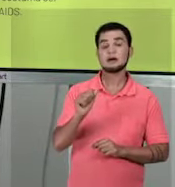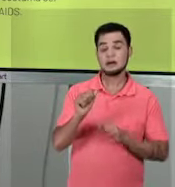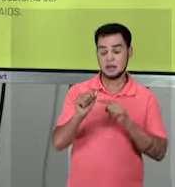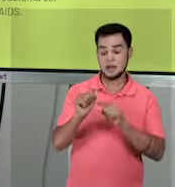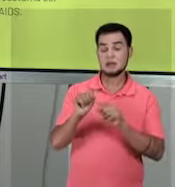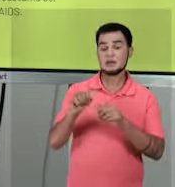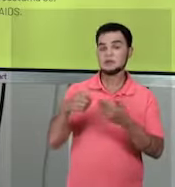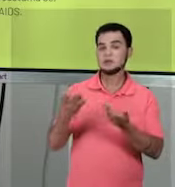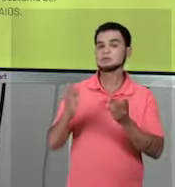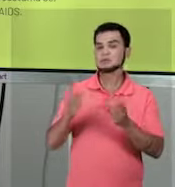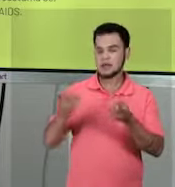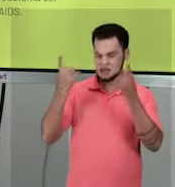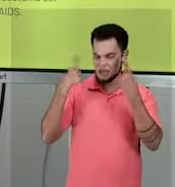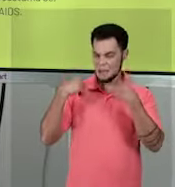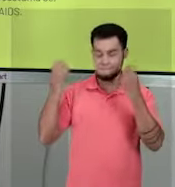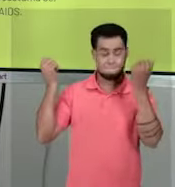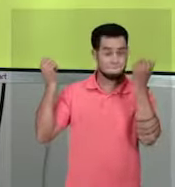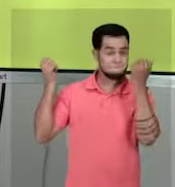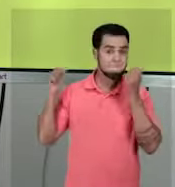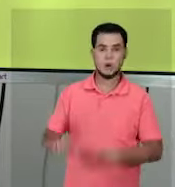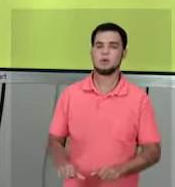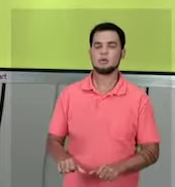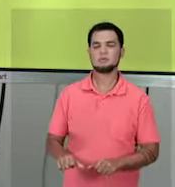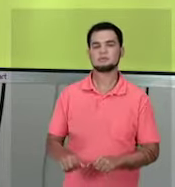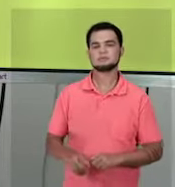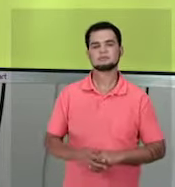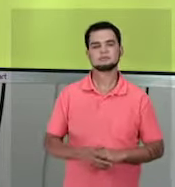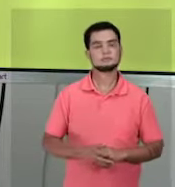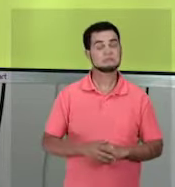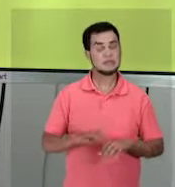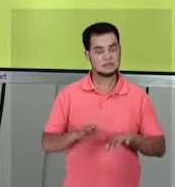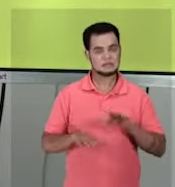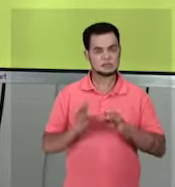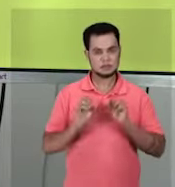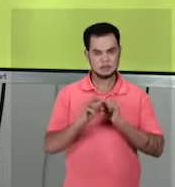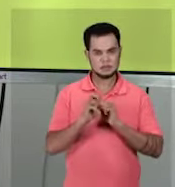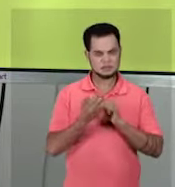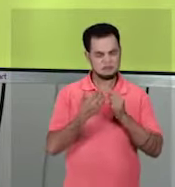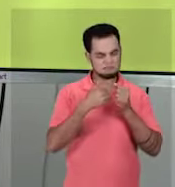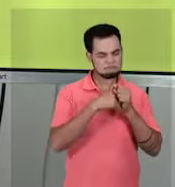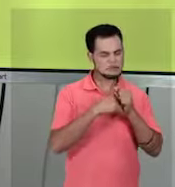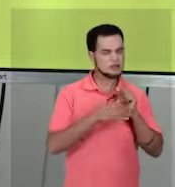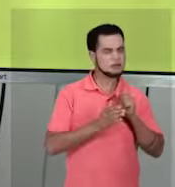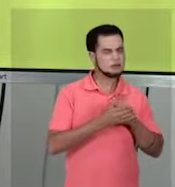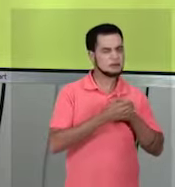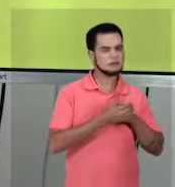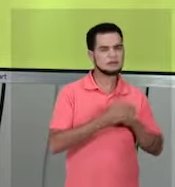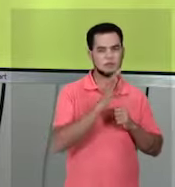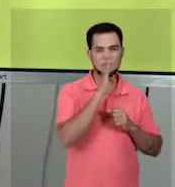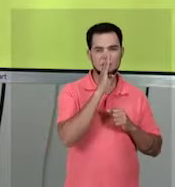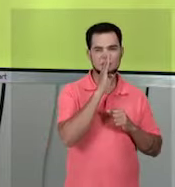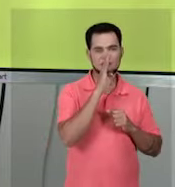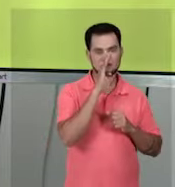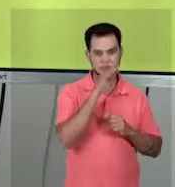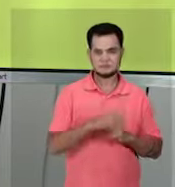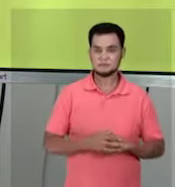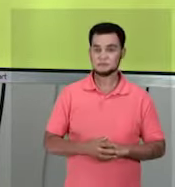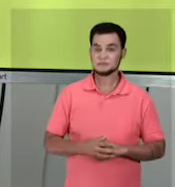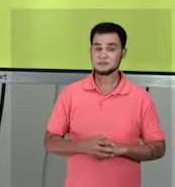está comprometido. Quais são as formas de profilaxia dessa doença?